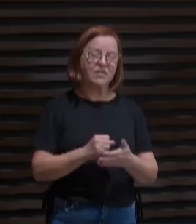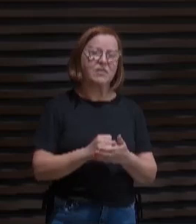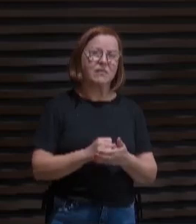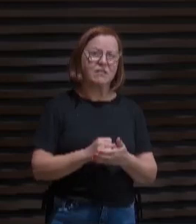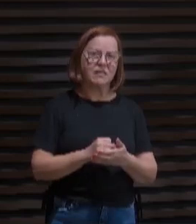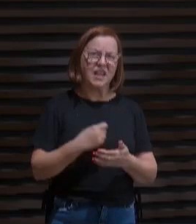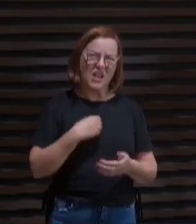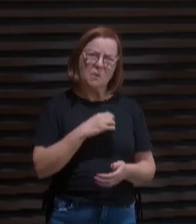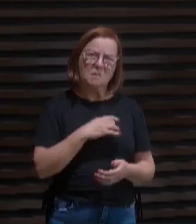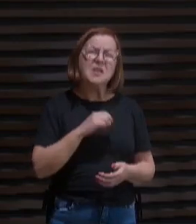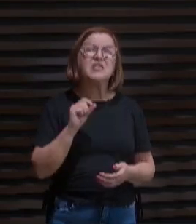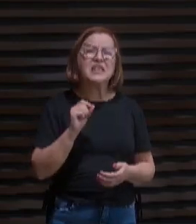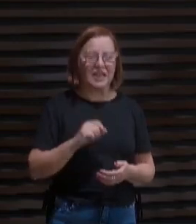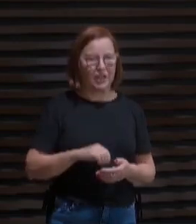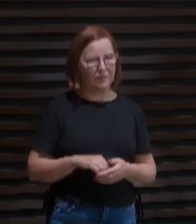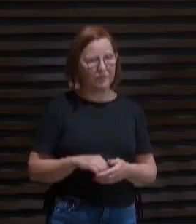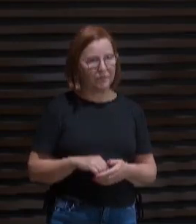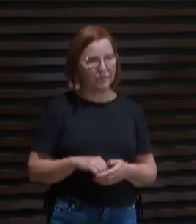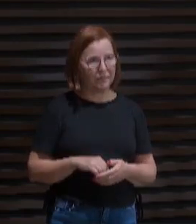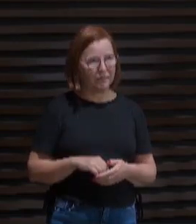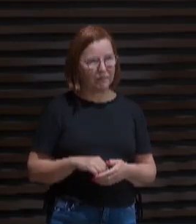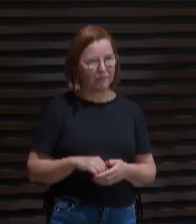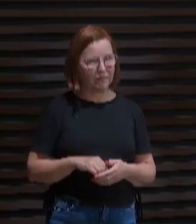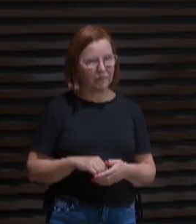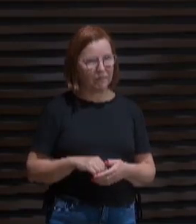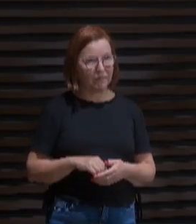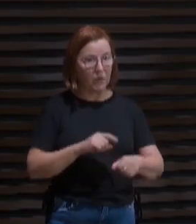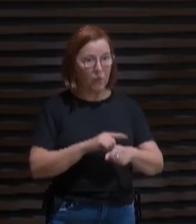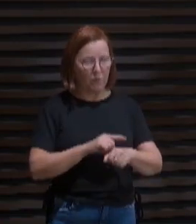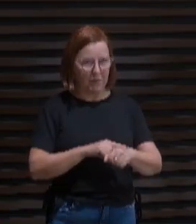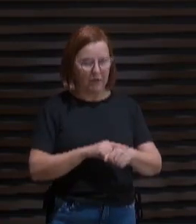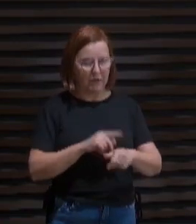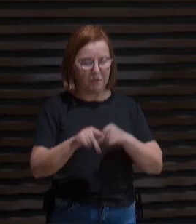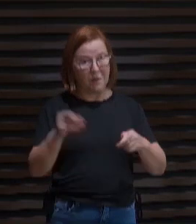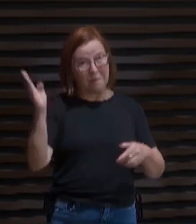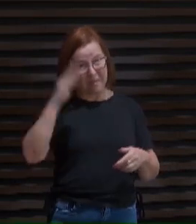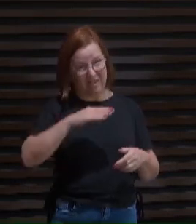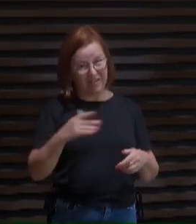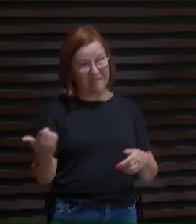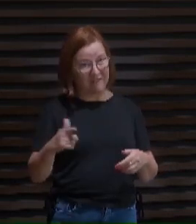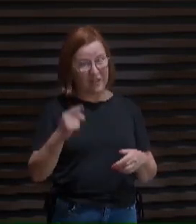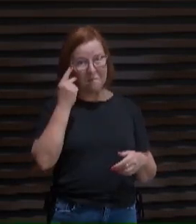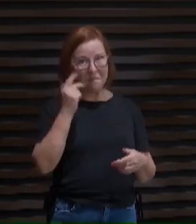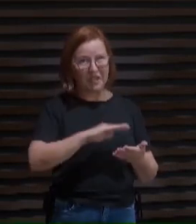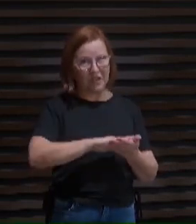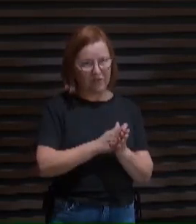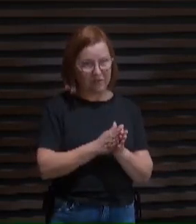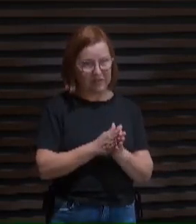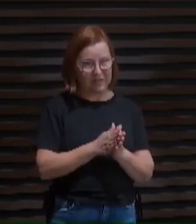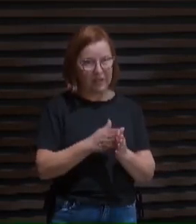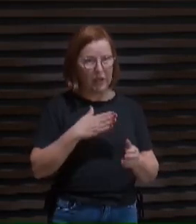vou ter medo? Aí ele diz, quando os malfeitores me sobrevêm para destruir-me, meus